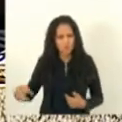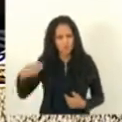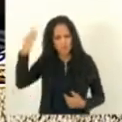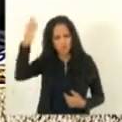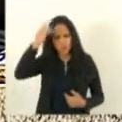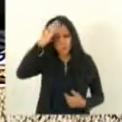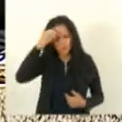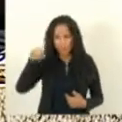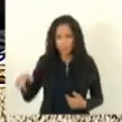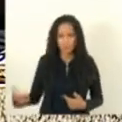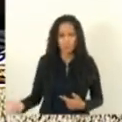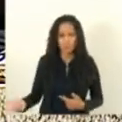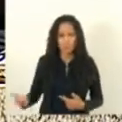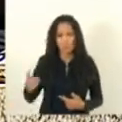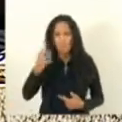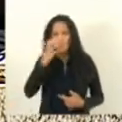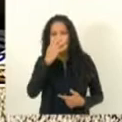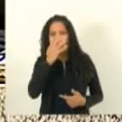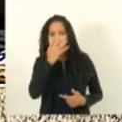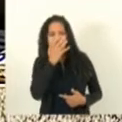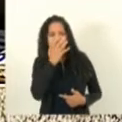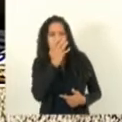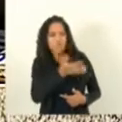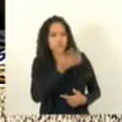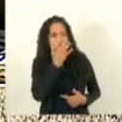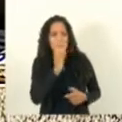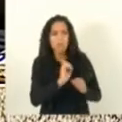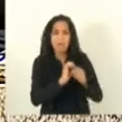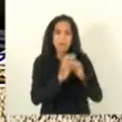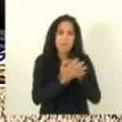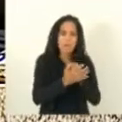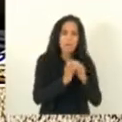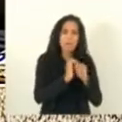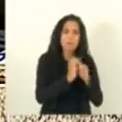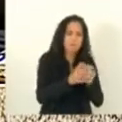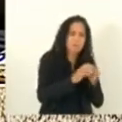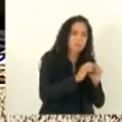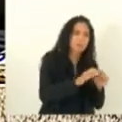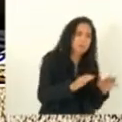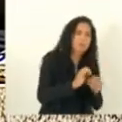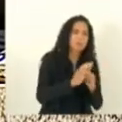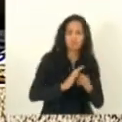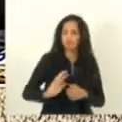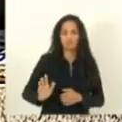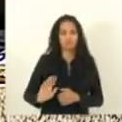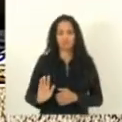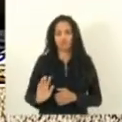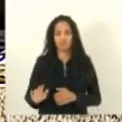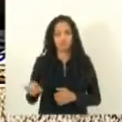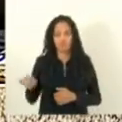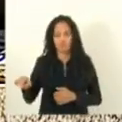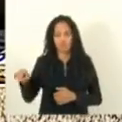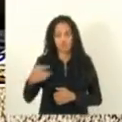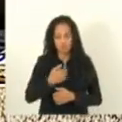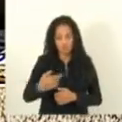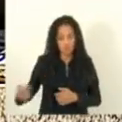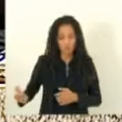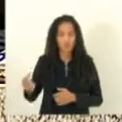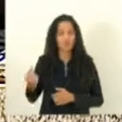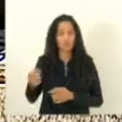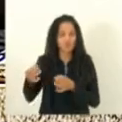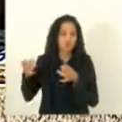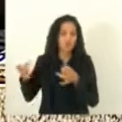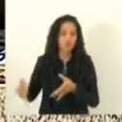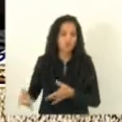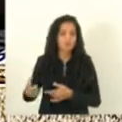chega de pôr aí a culpa na pandemia. É, foi culpa da pandemia, né? No seu governo sobra sim dinheiro e na